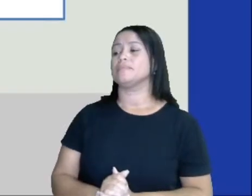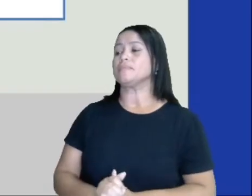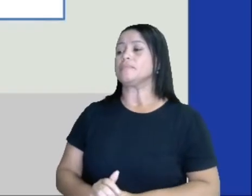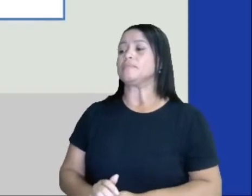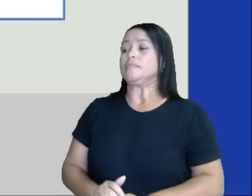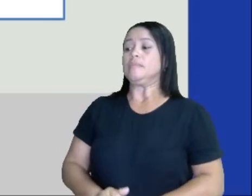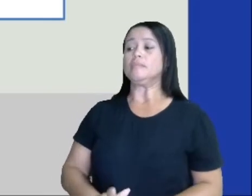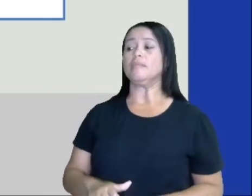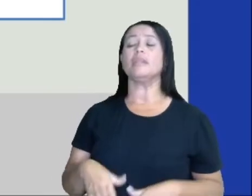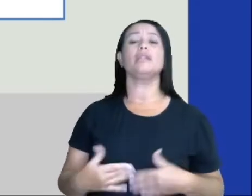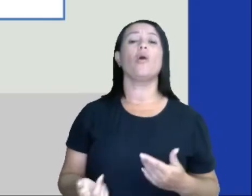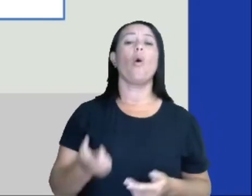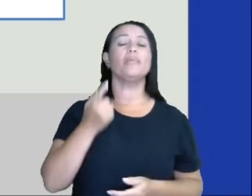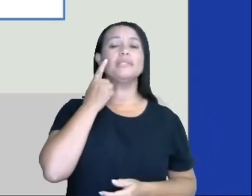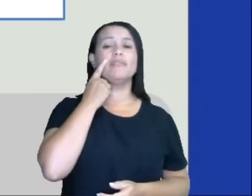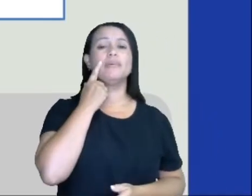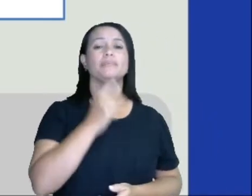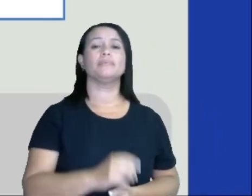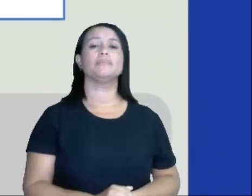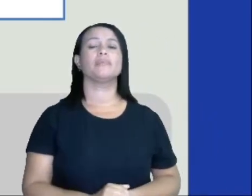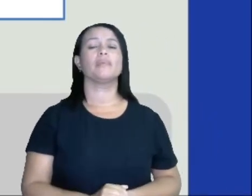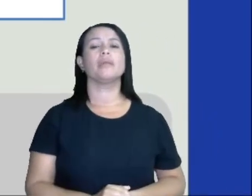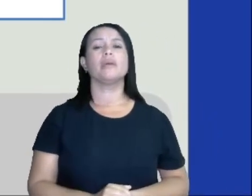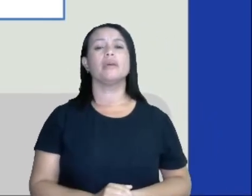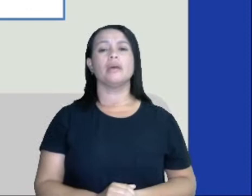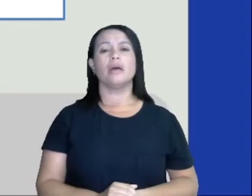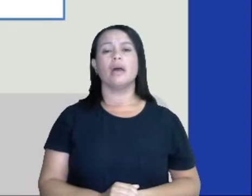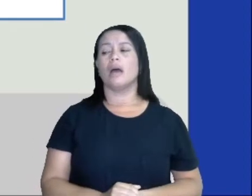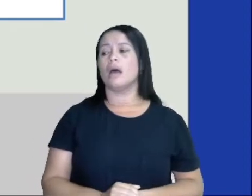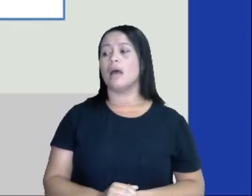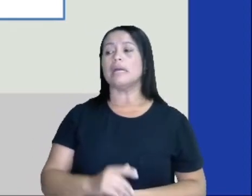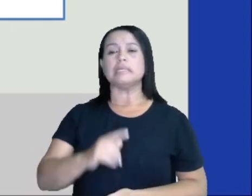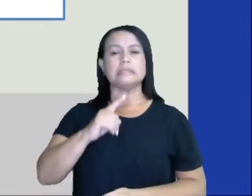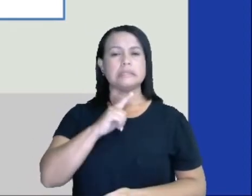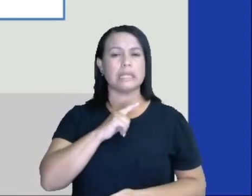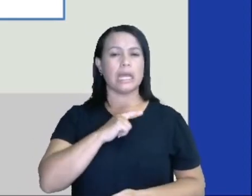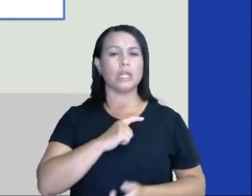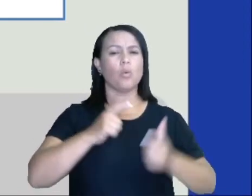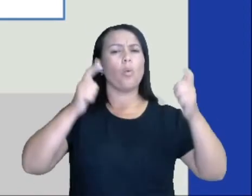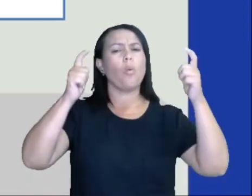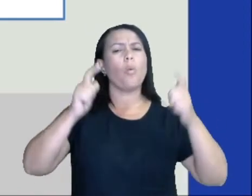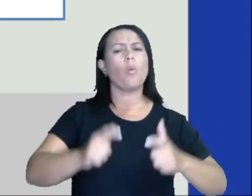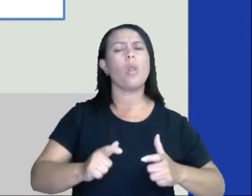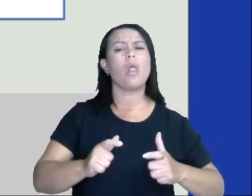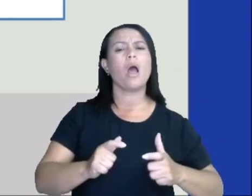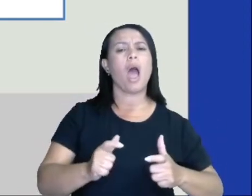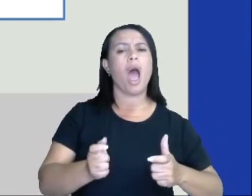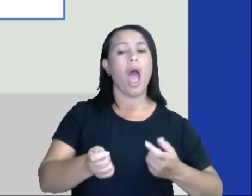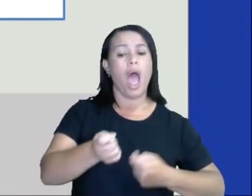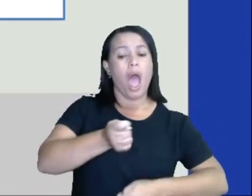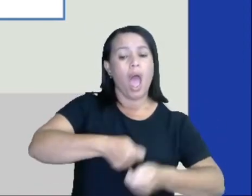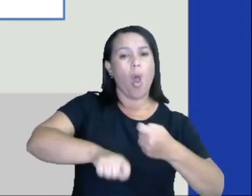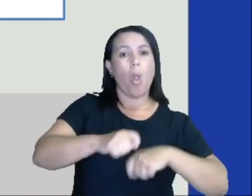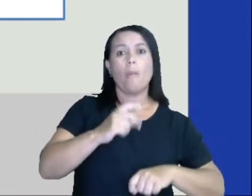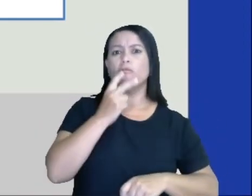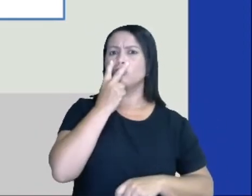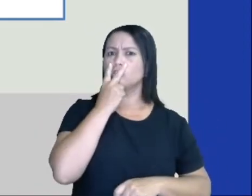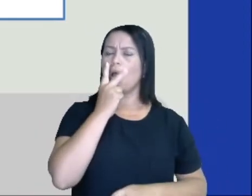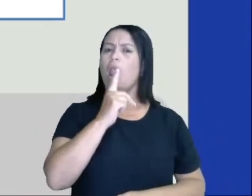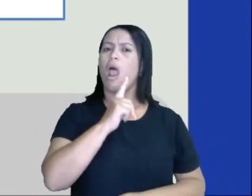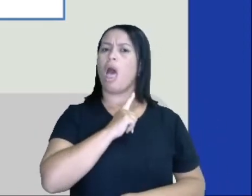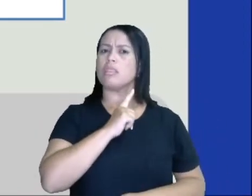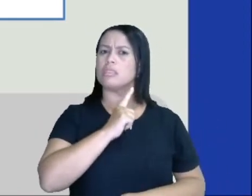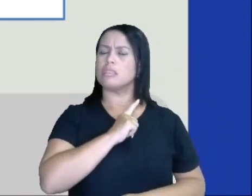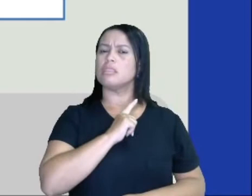lá. Então, ó, com um dinâmico polo econômico, Vitória de Santo Antão tem uma